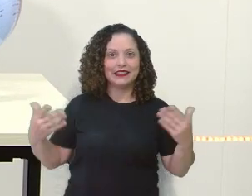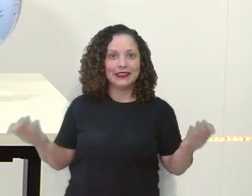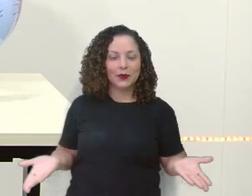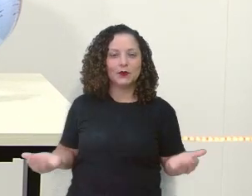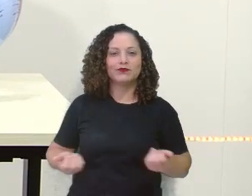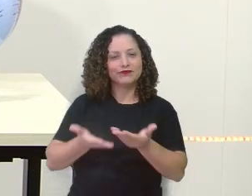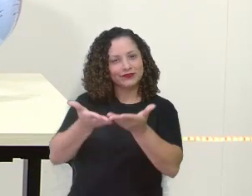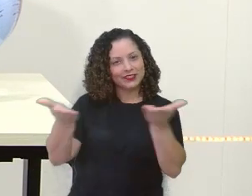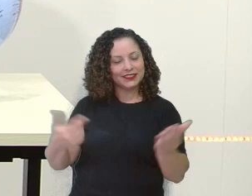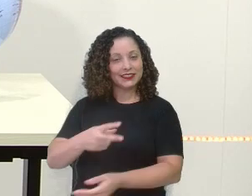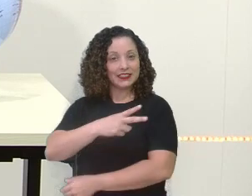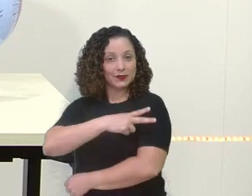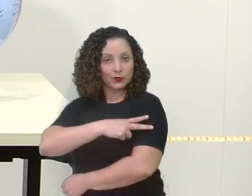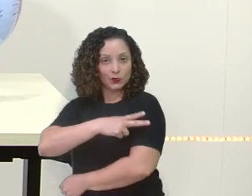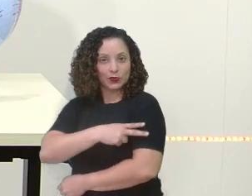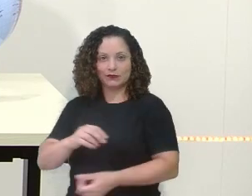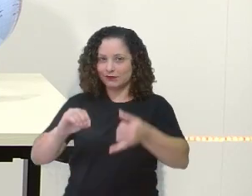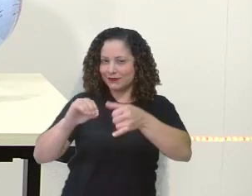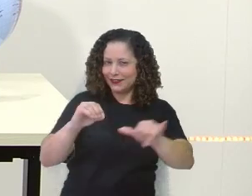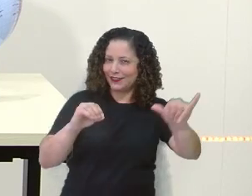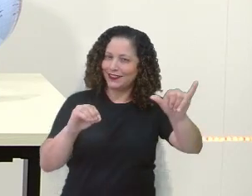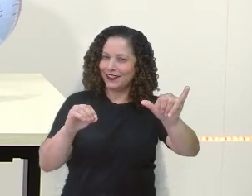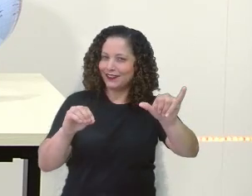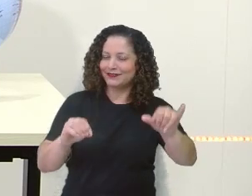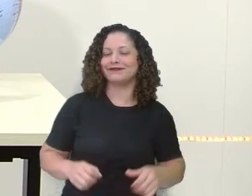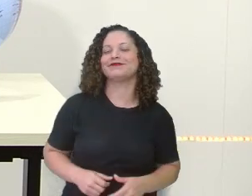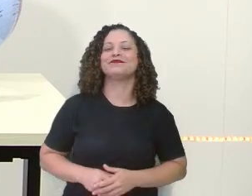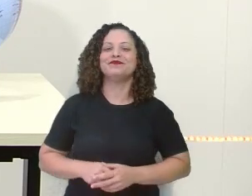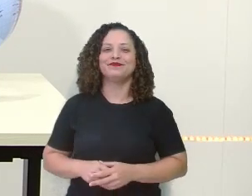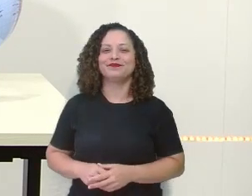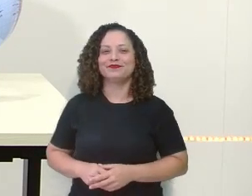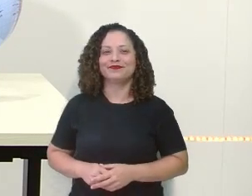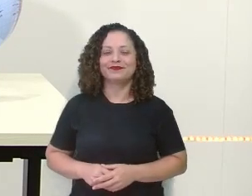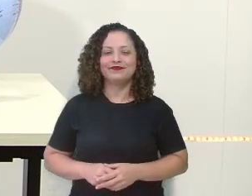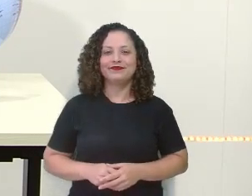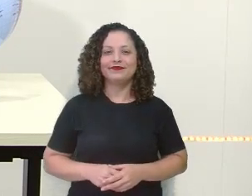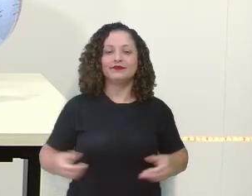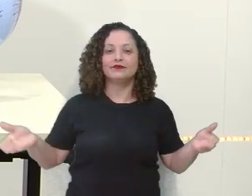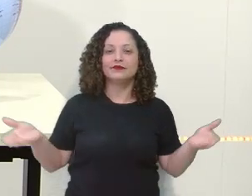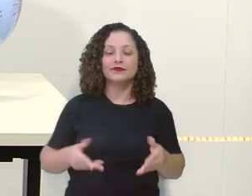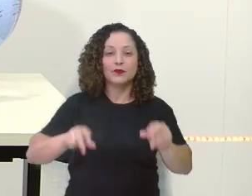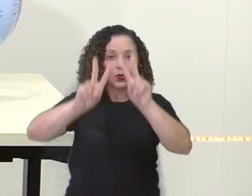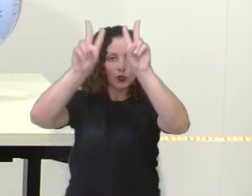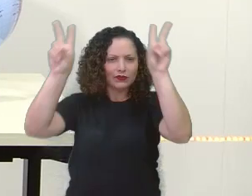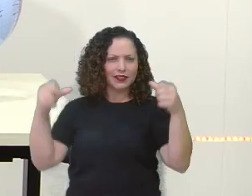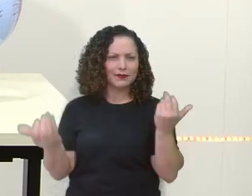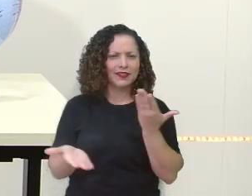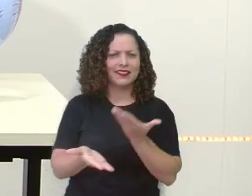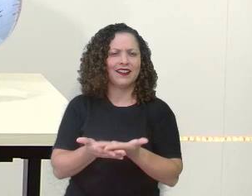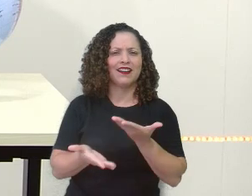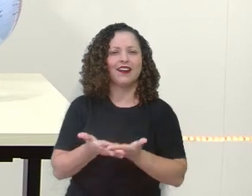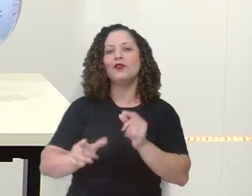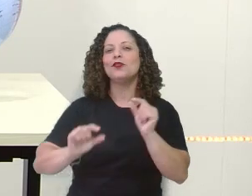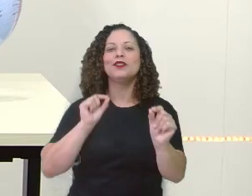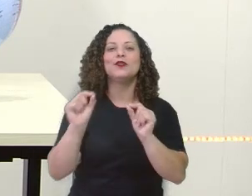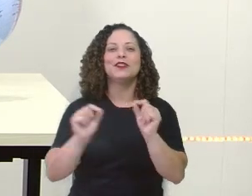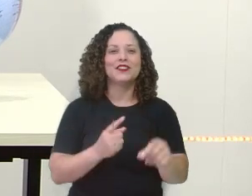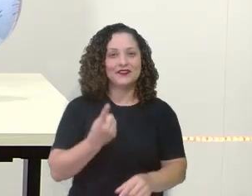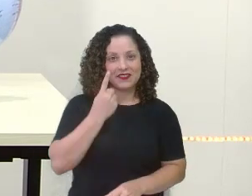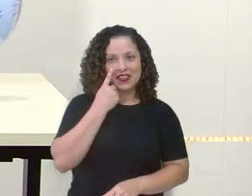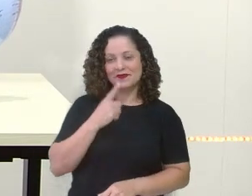do segundo ano e do Se Liga, a turma de alfabetização. E o tema da nossa aula de hoje, olha